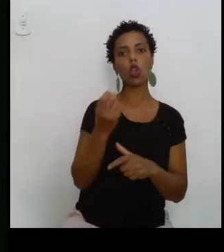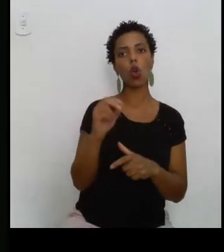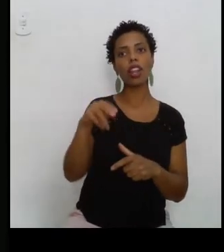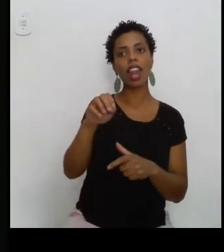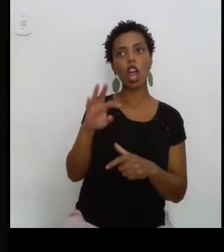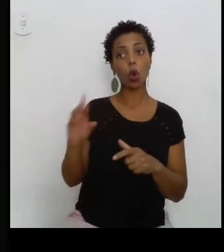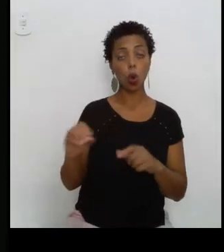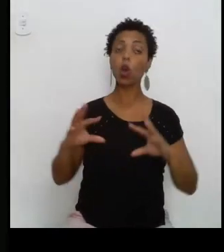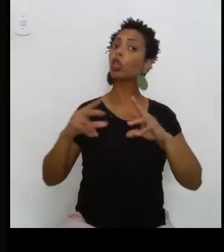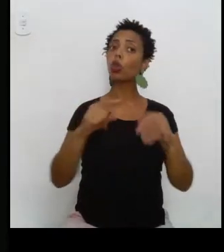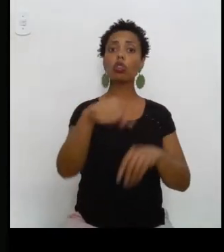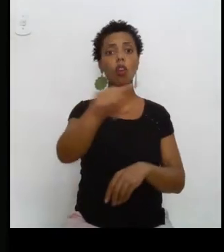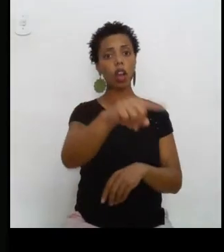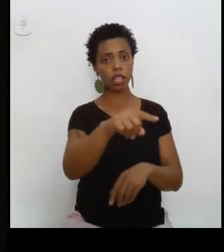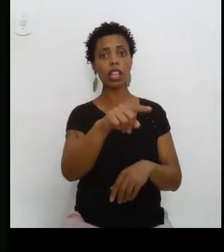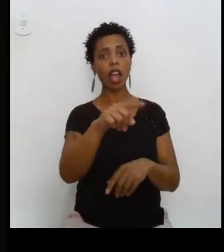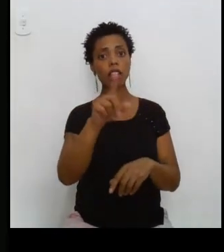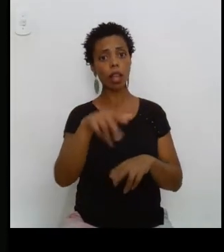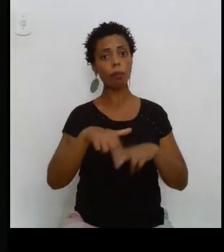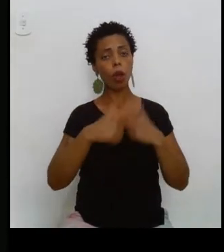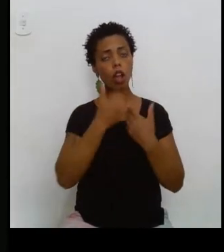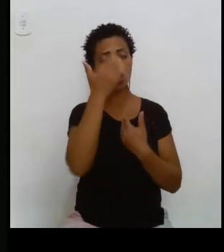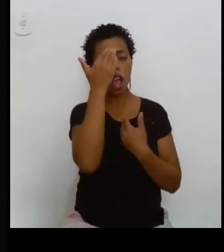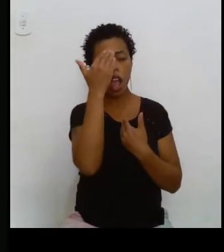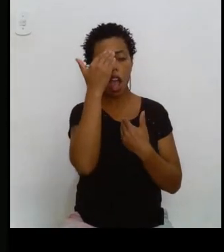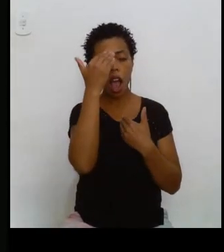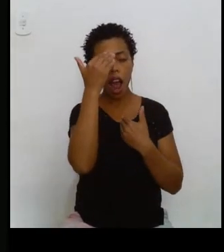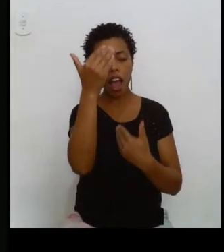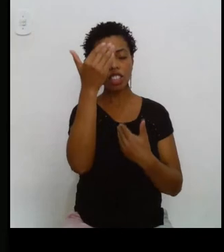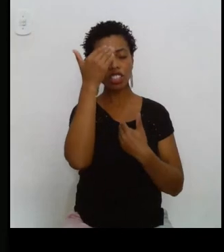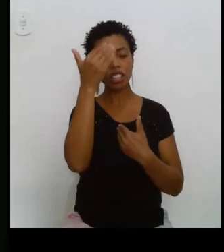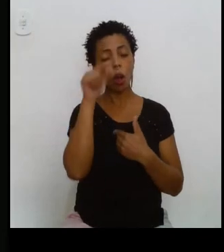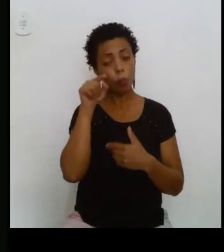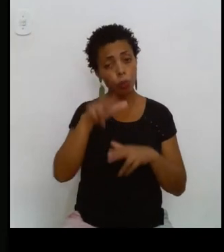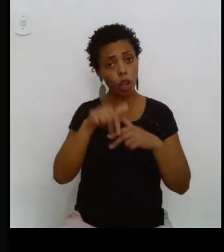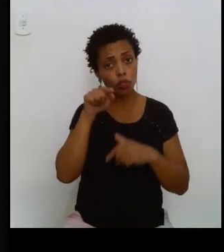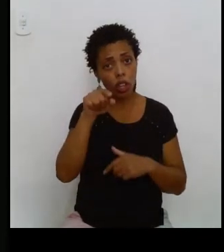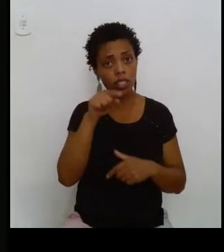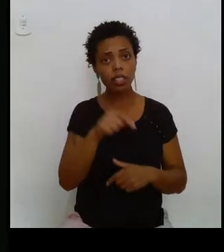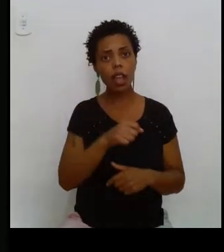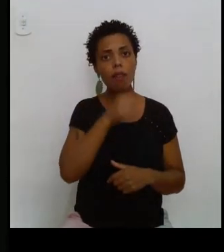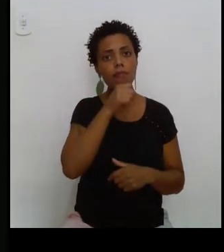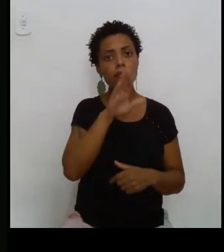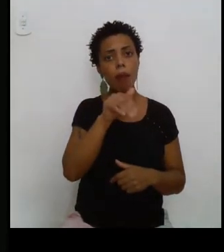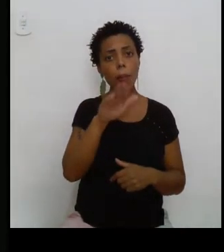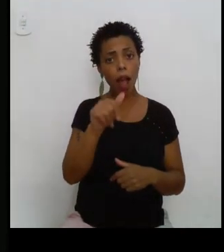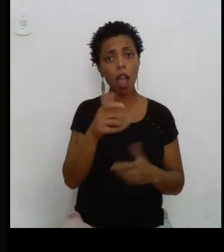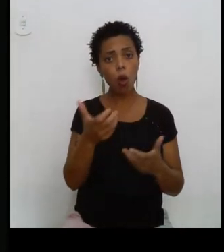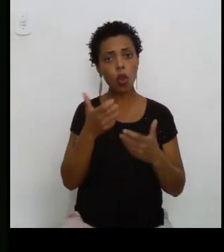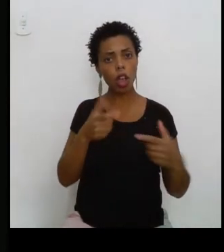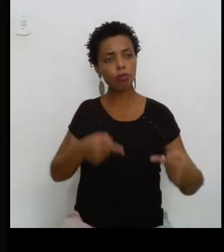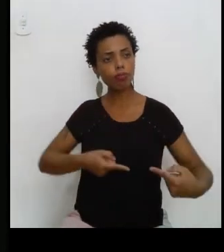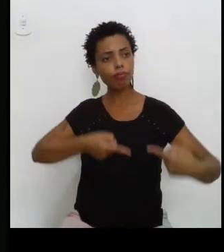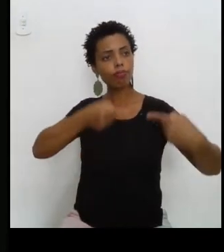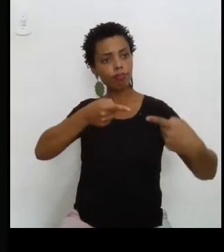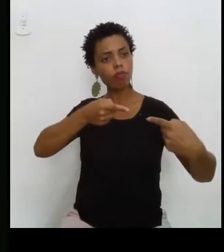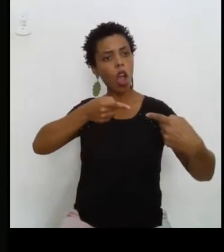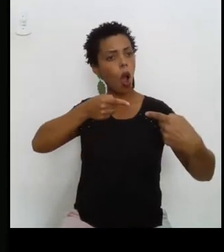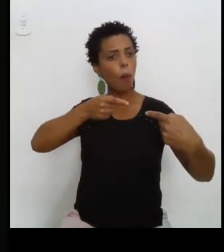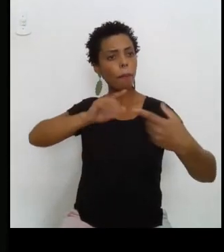é bom você vai no baba e também quero partir rumo ao confronto mortal contra toda a humanidade